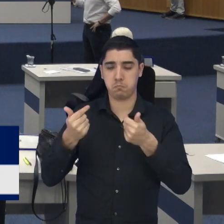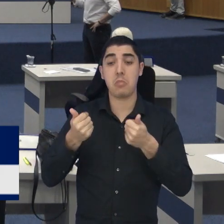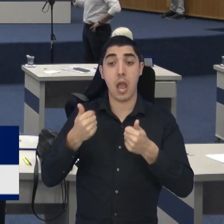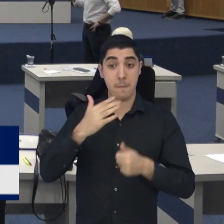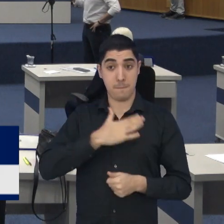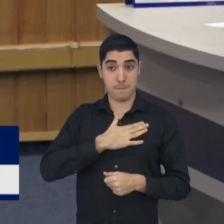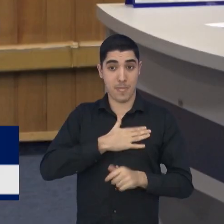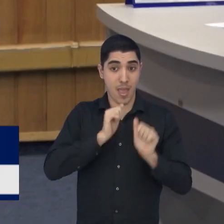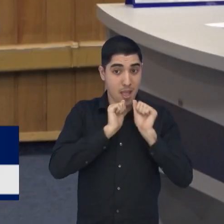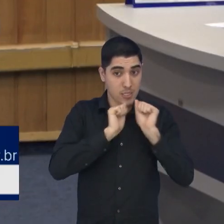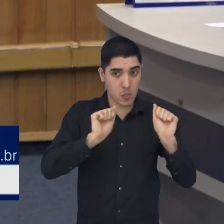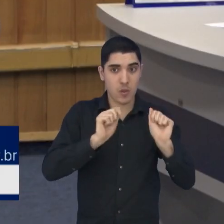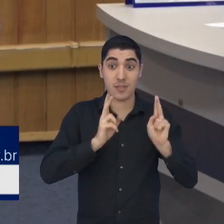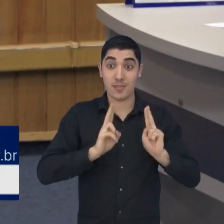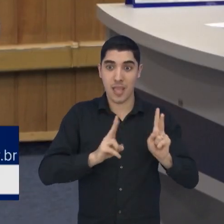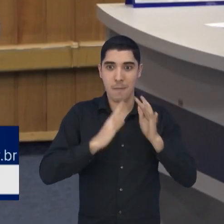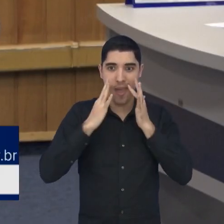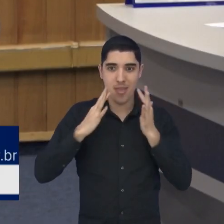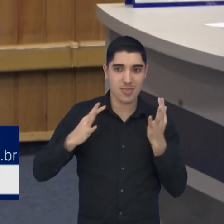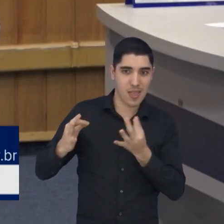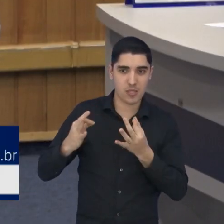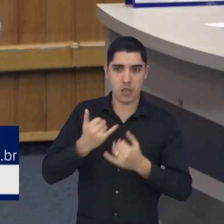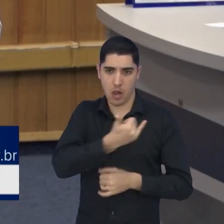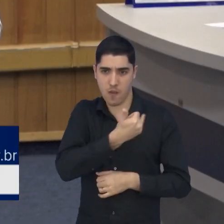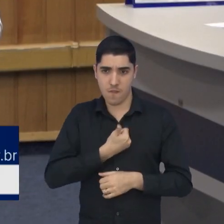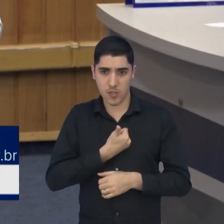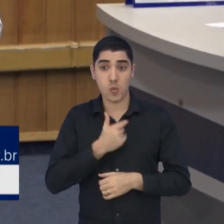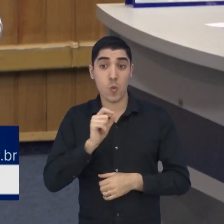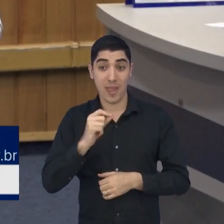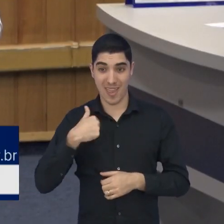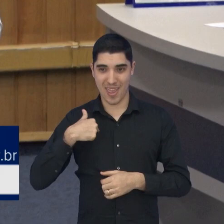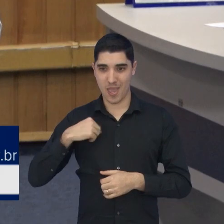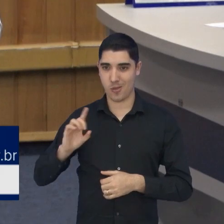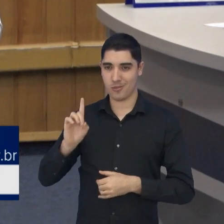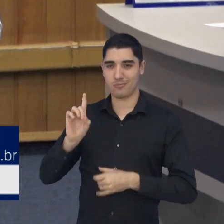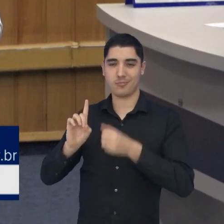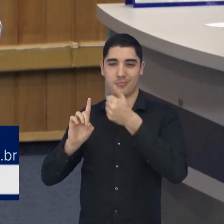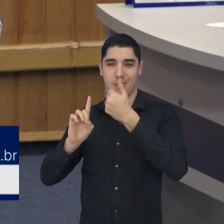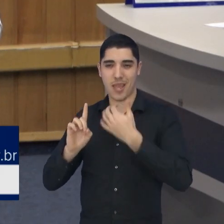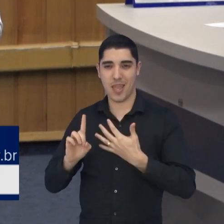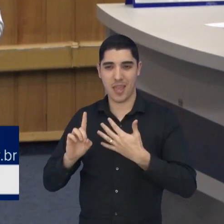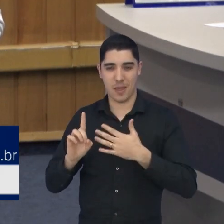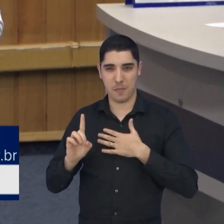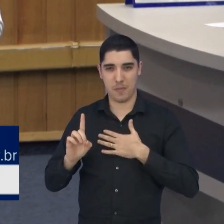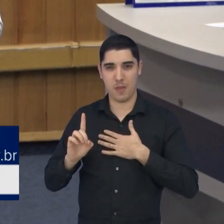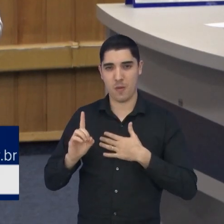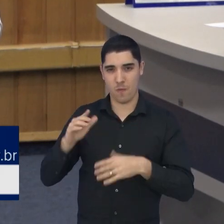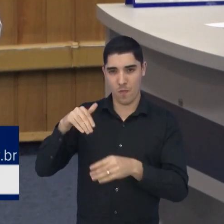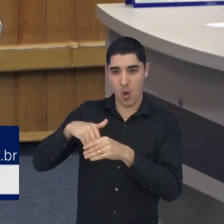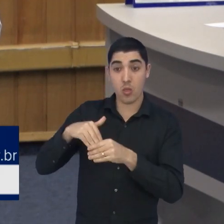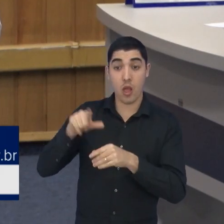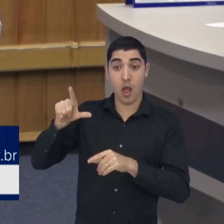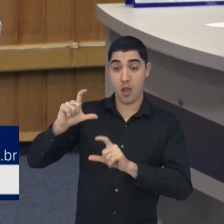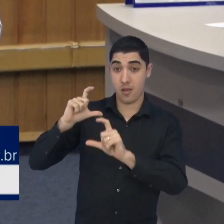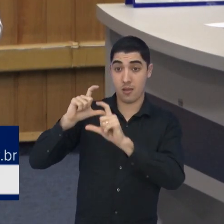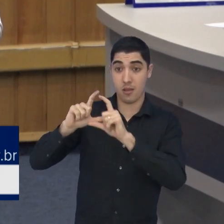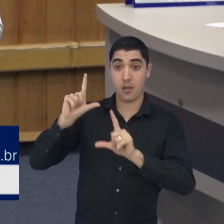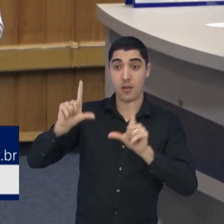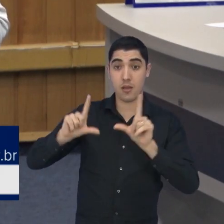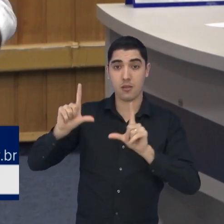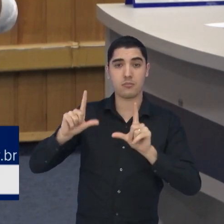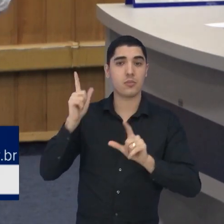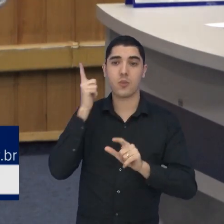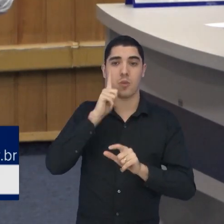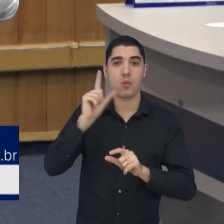aqui, me informou que durante a minha fala, o meu encaminhamento de voto, a TV Câmara, infelizmente, não